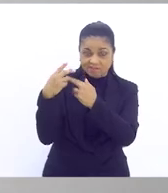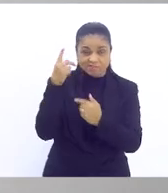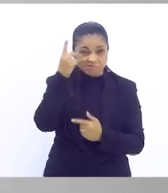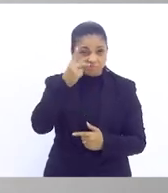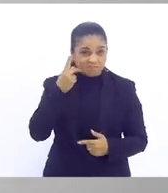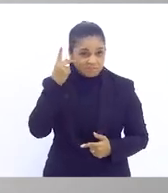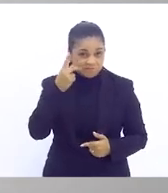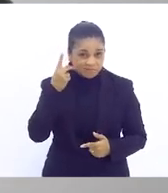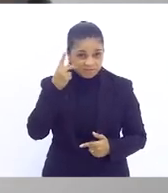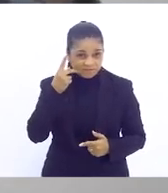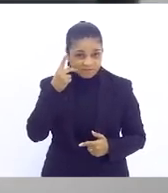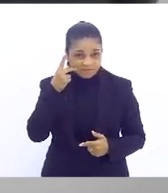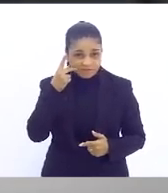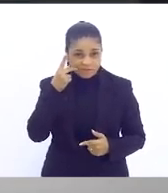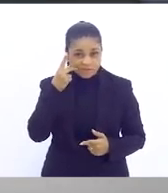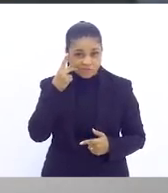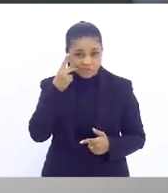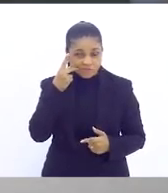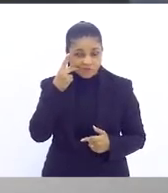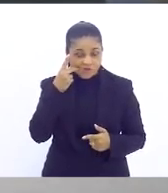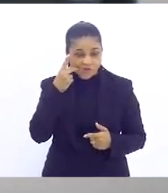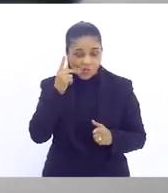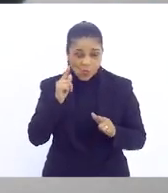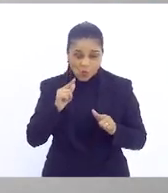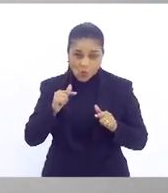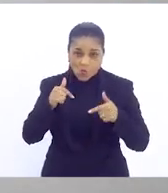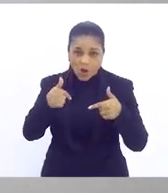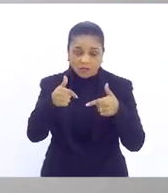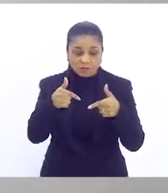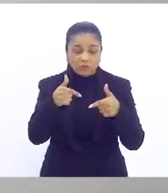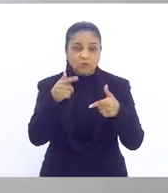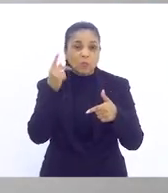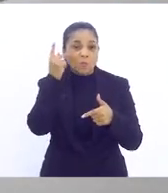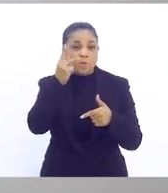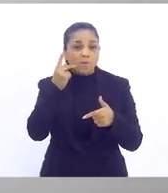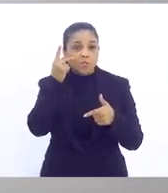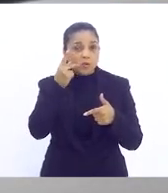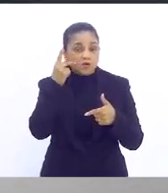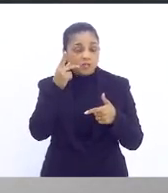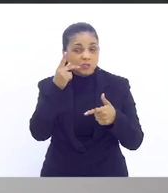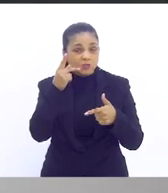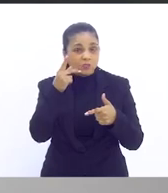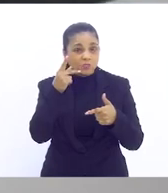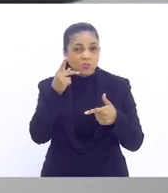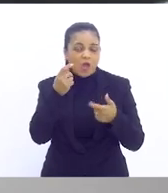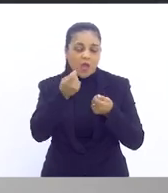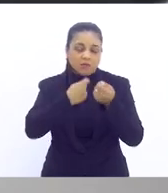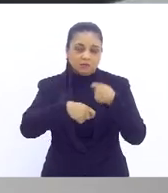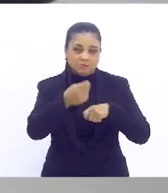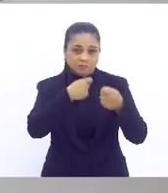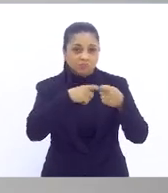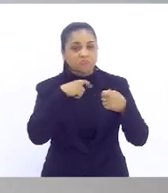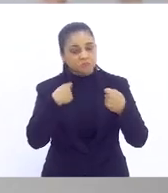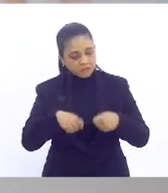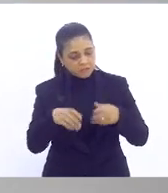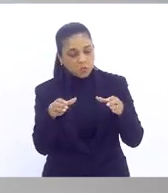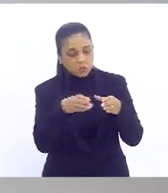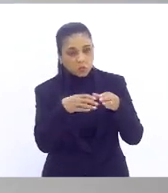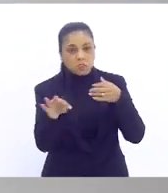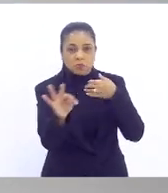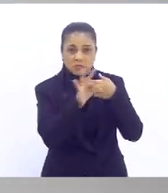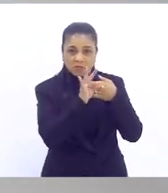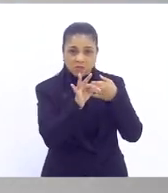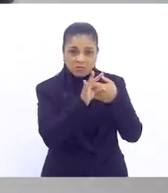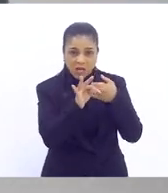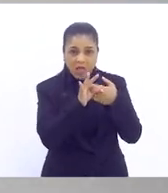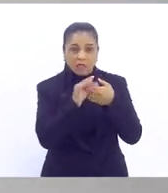é um ato político-administrativo tem que ter o fundamento técnico Mas se não tiver a política na